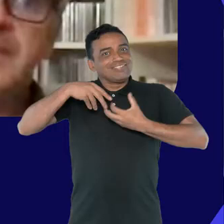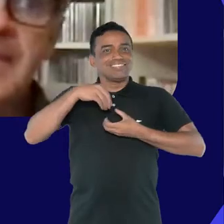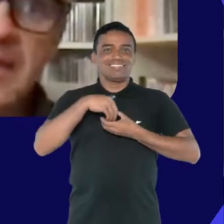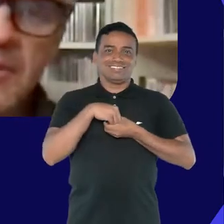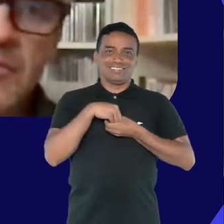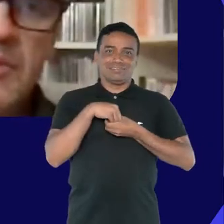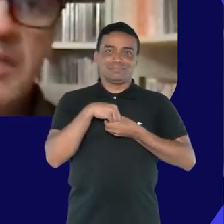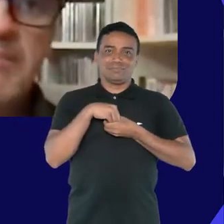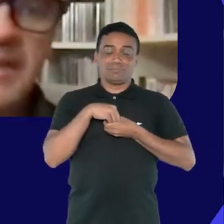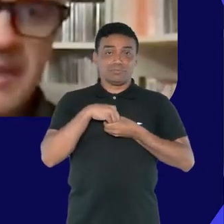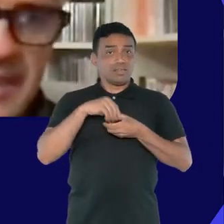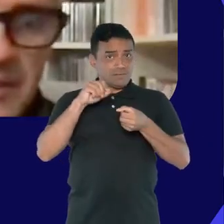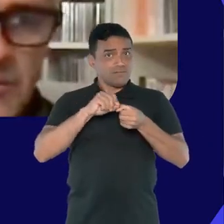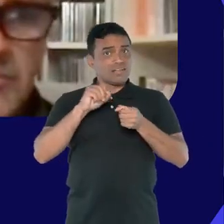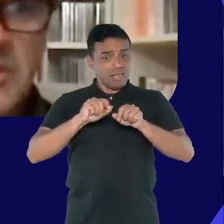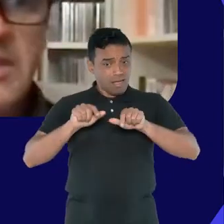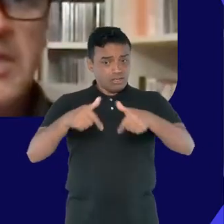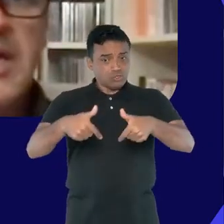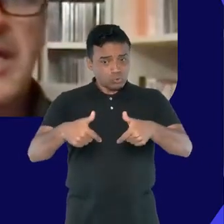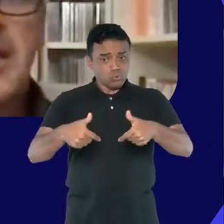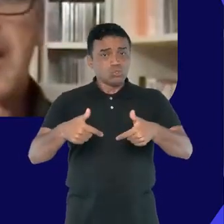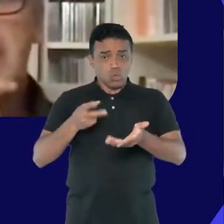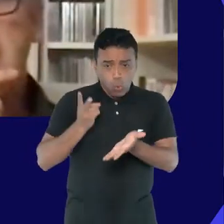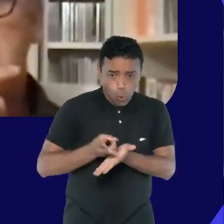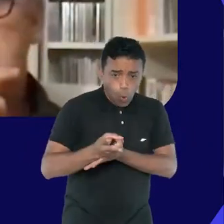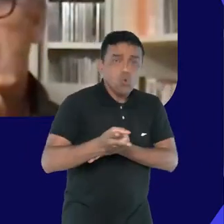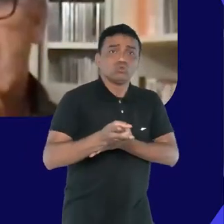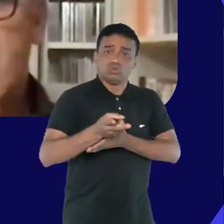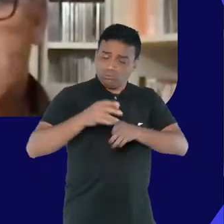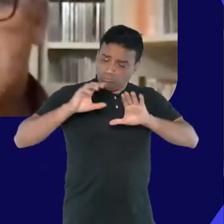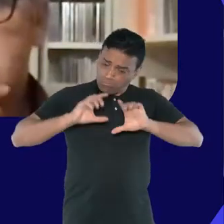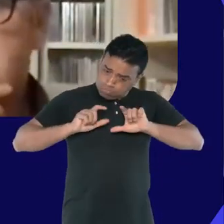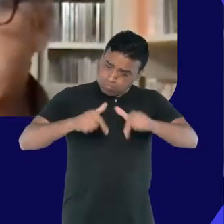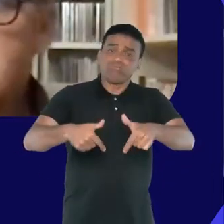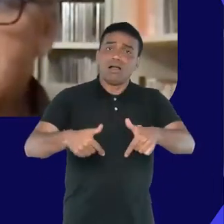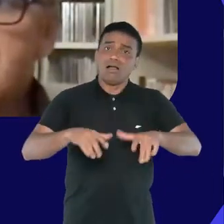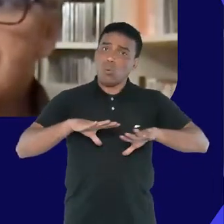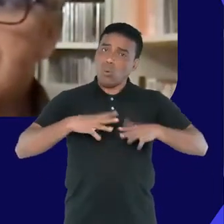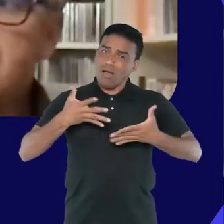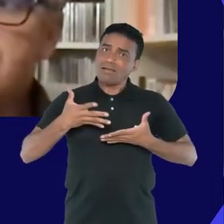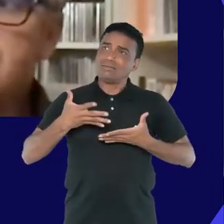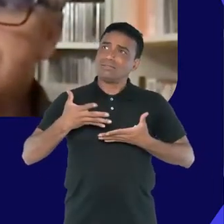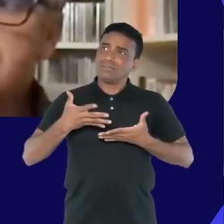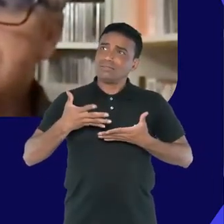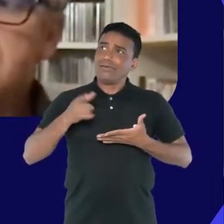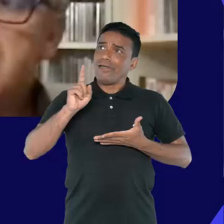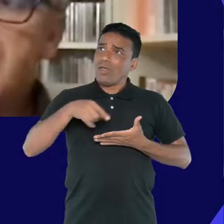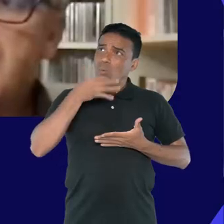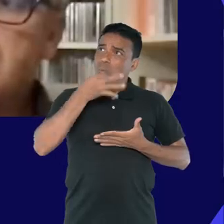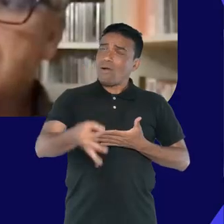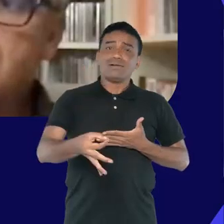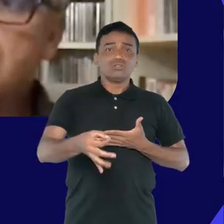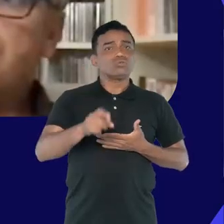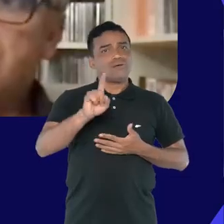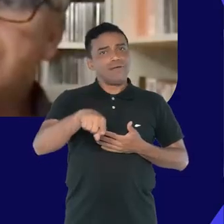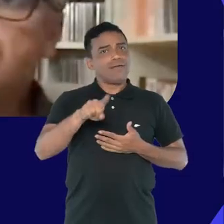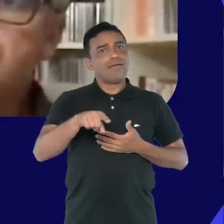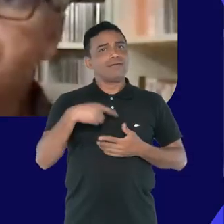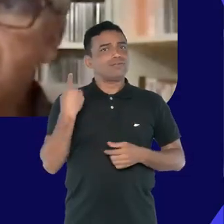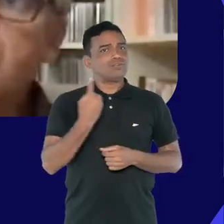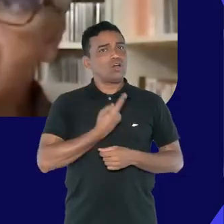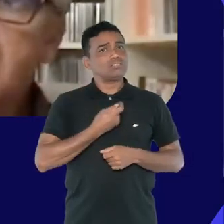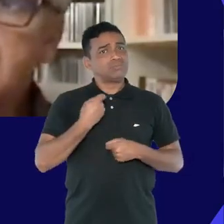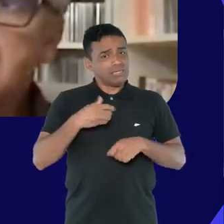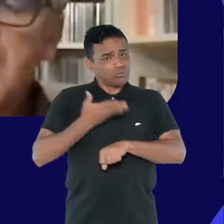E fazê-lo e mantê-lo, eu acho que é algo que nós